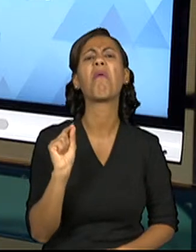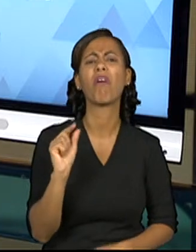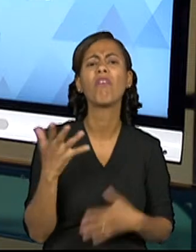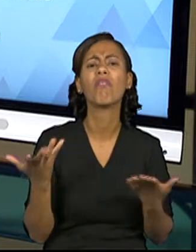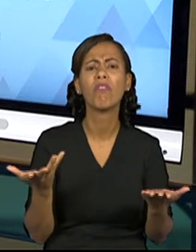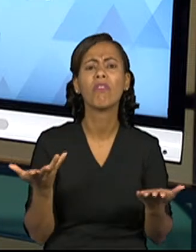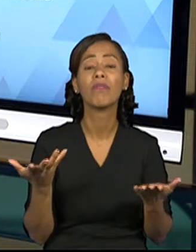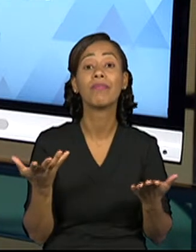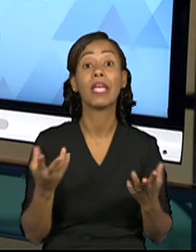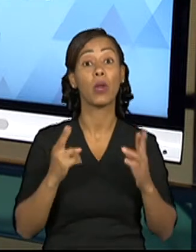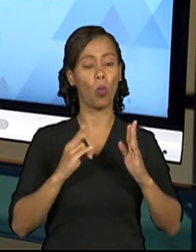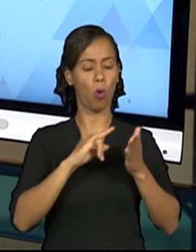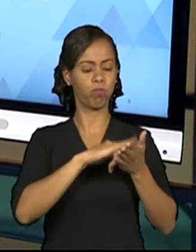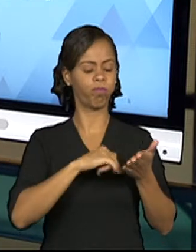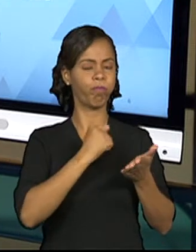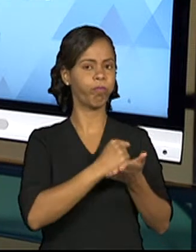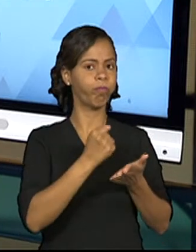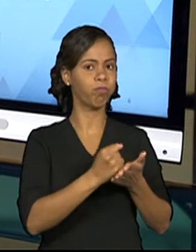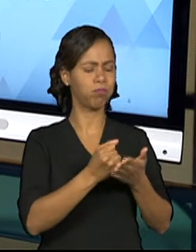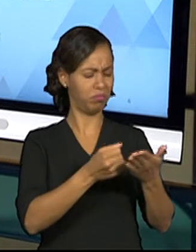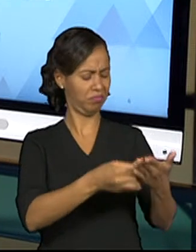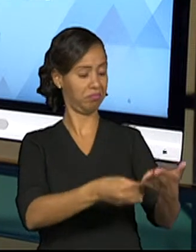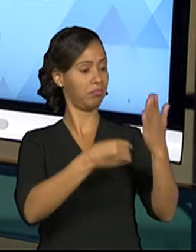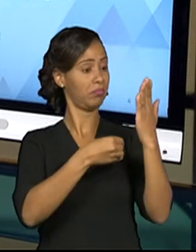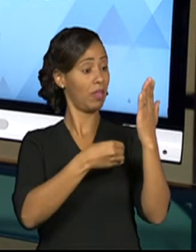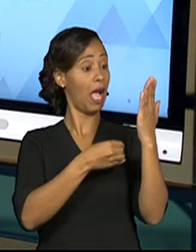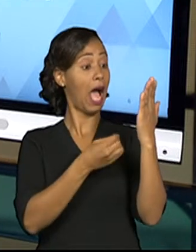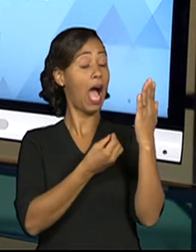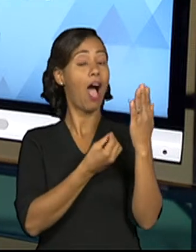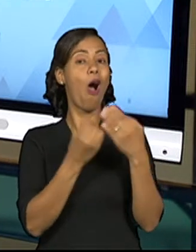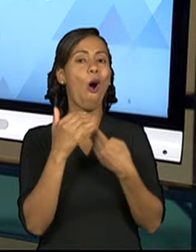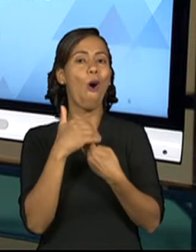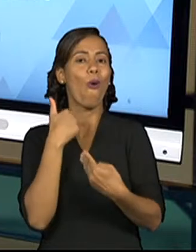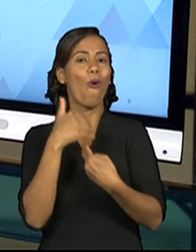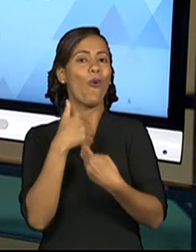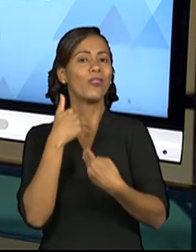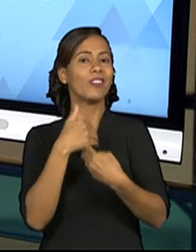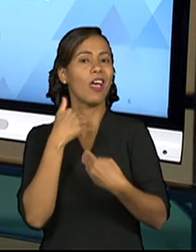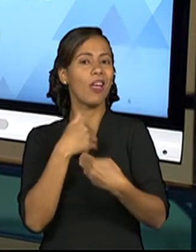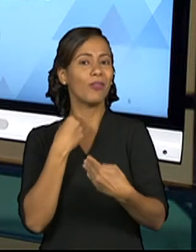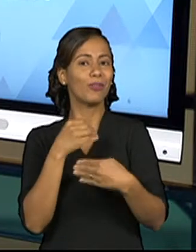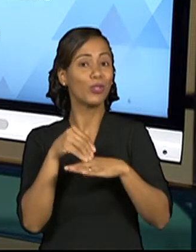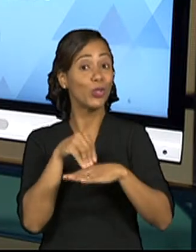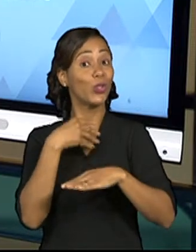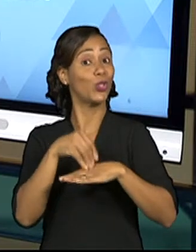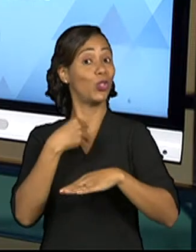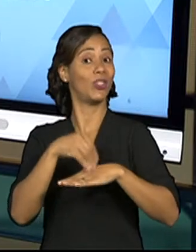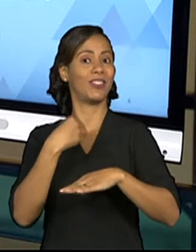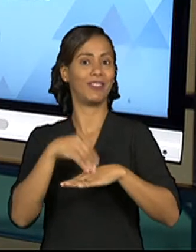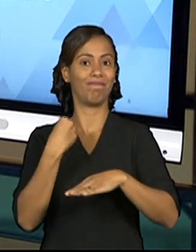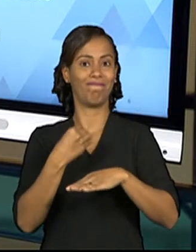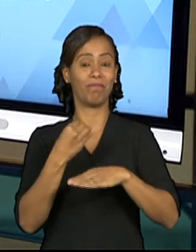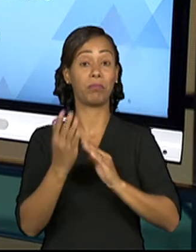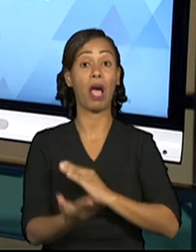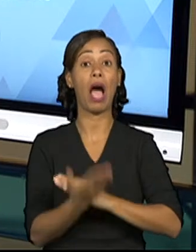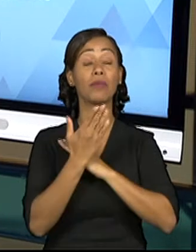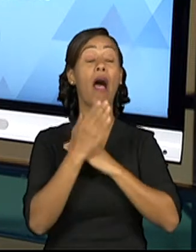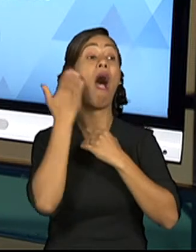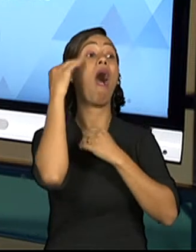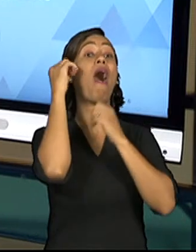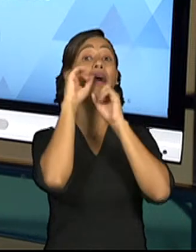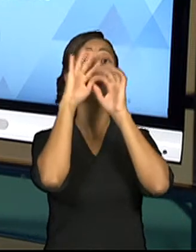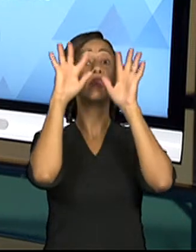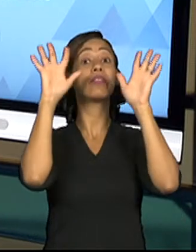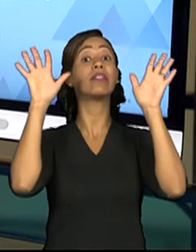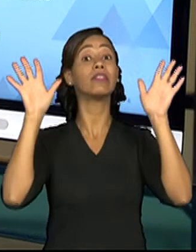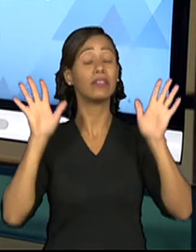documentação como orientações, como diretrizes, como formas de se apresentar à sala de